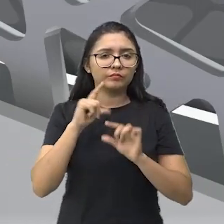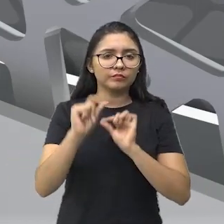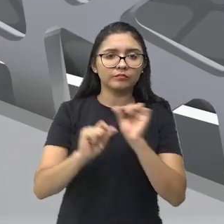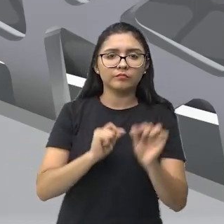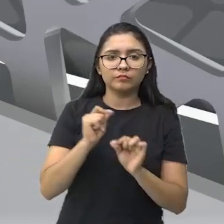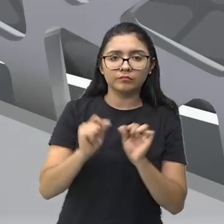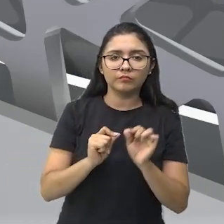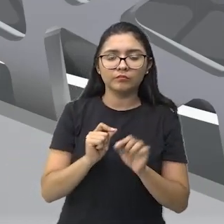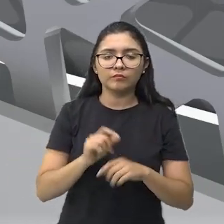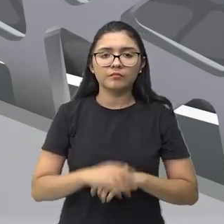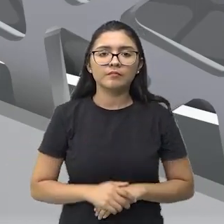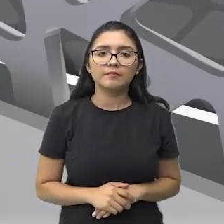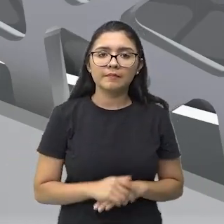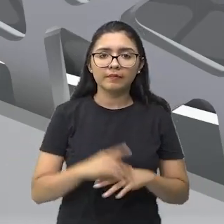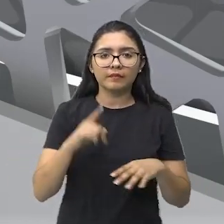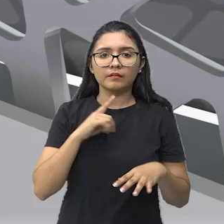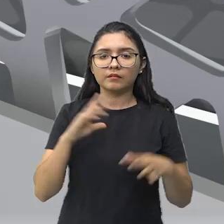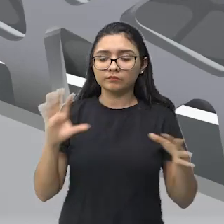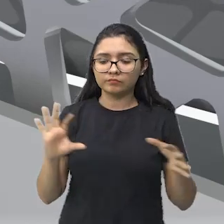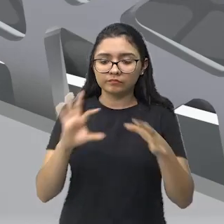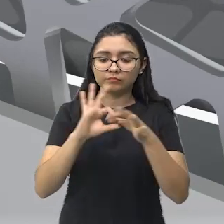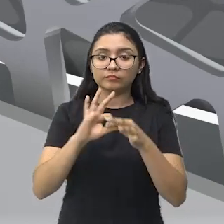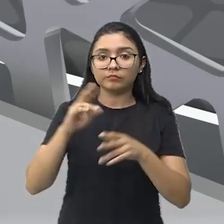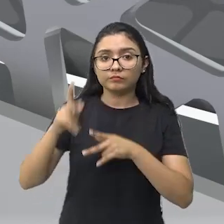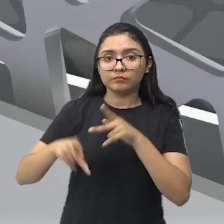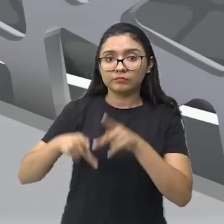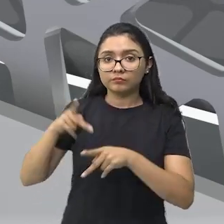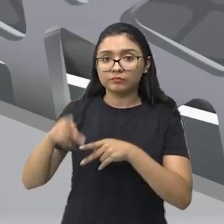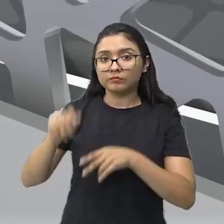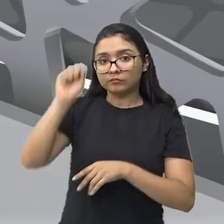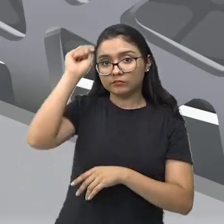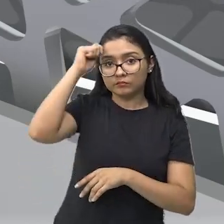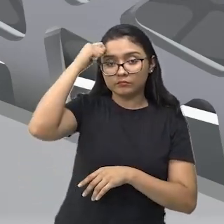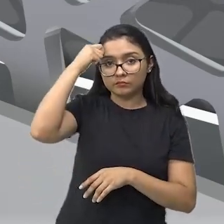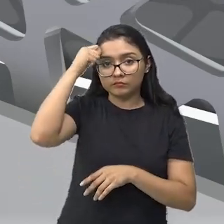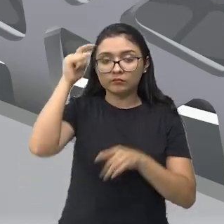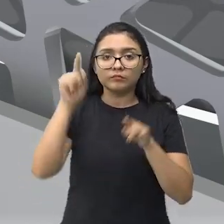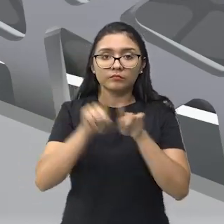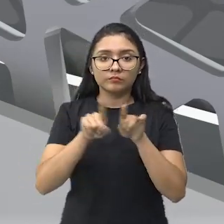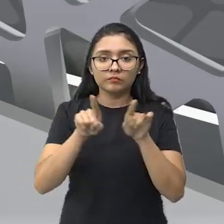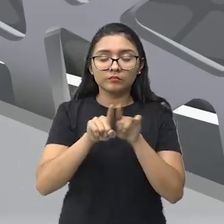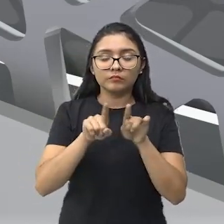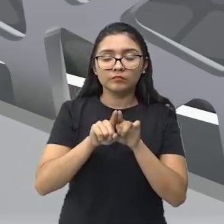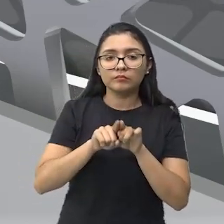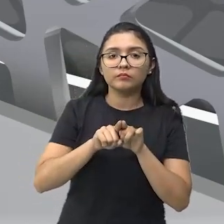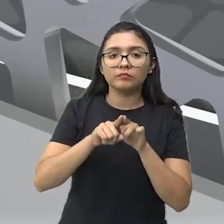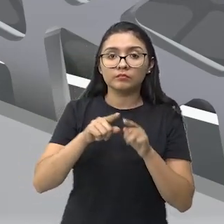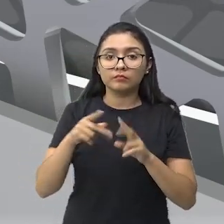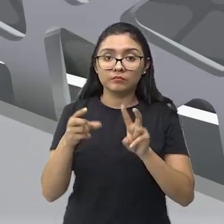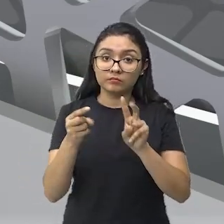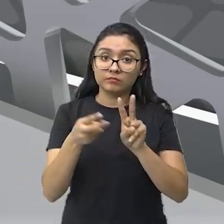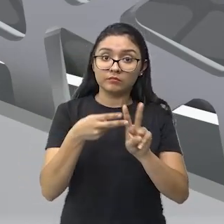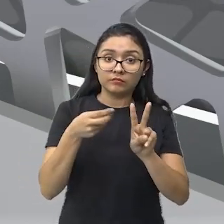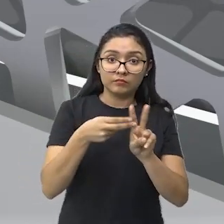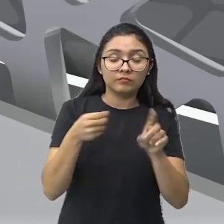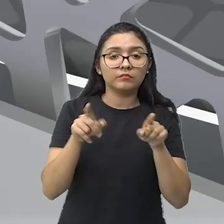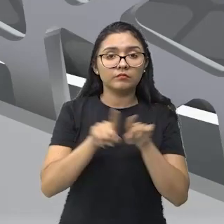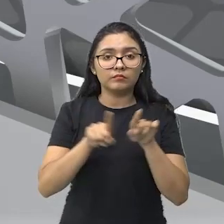ligação muito forte com nossos irmãos africanos e nossos irmãos indígenas e os nossos irmãos europeus. Então,